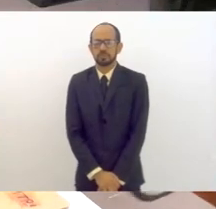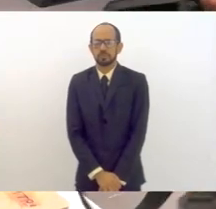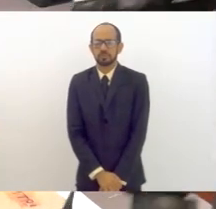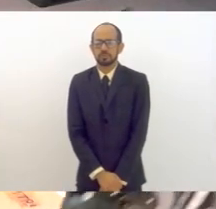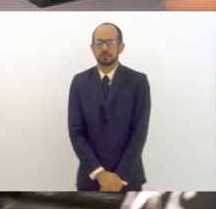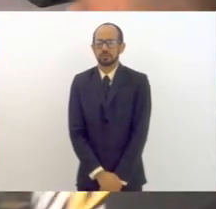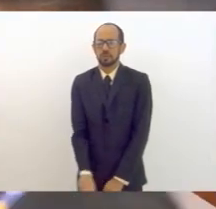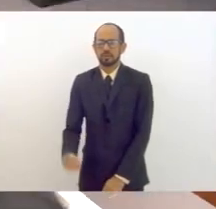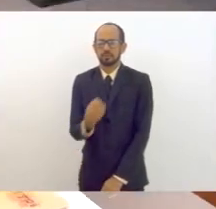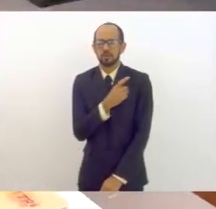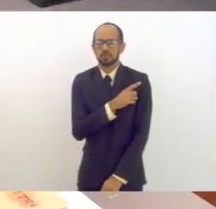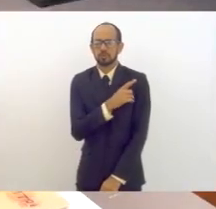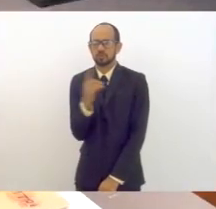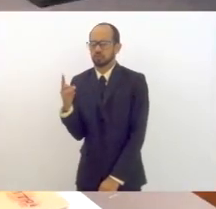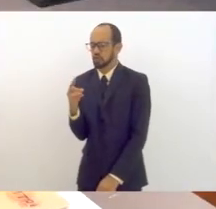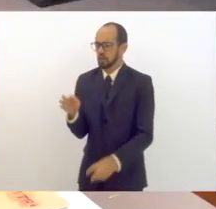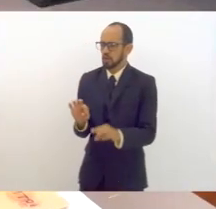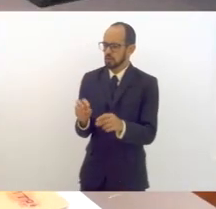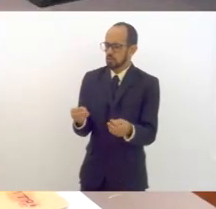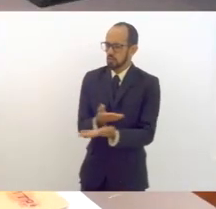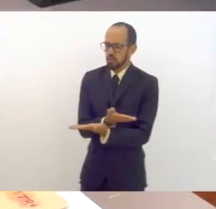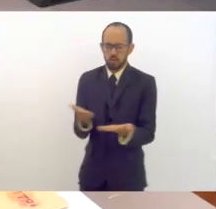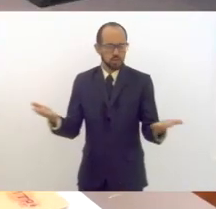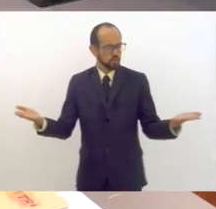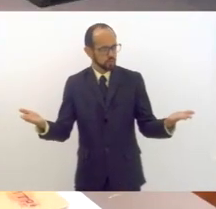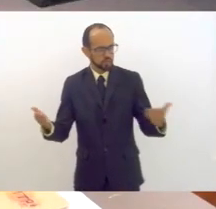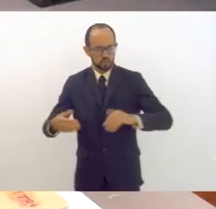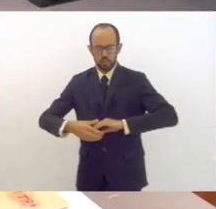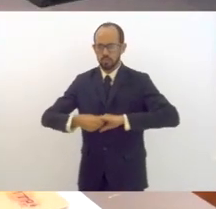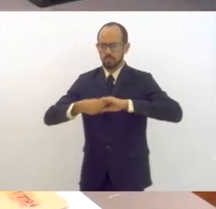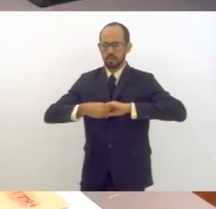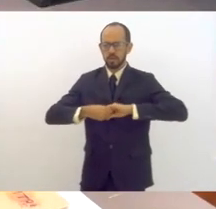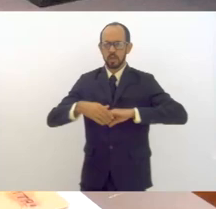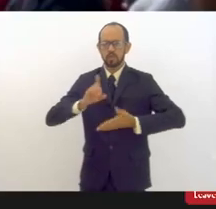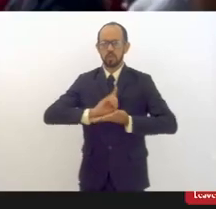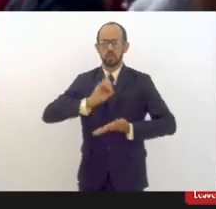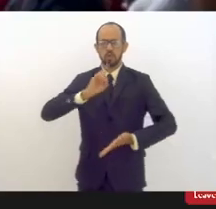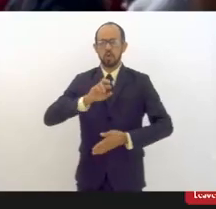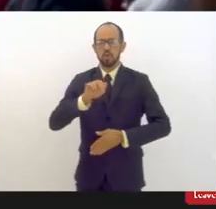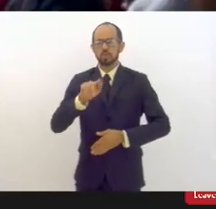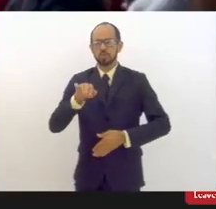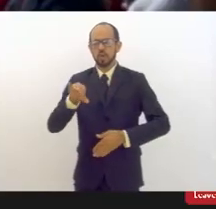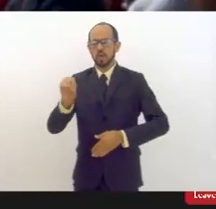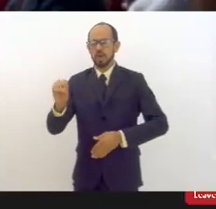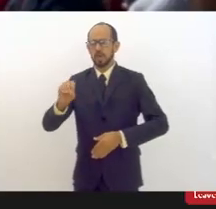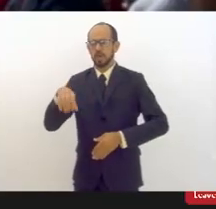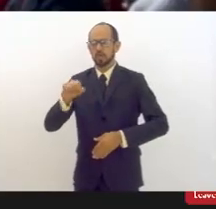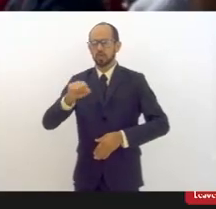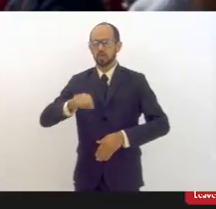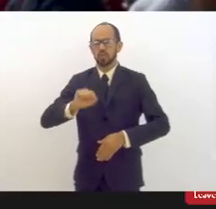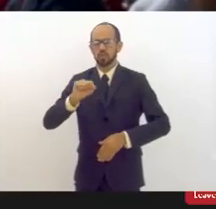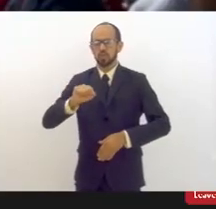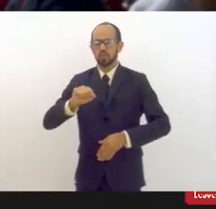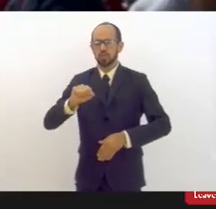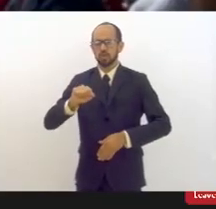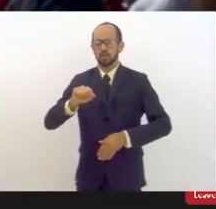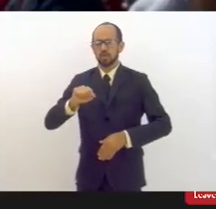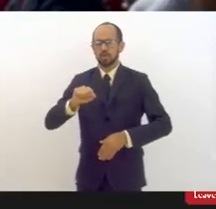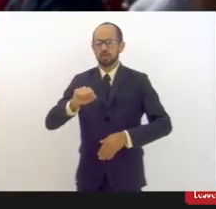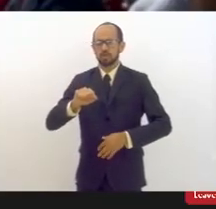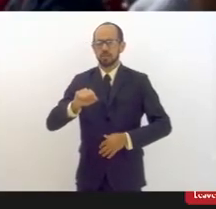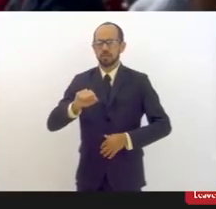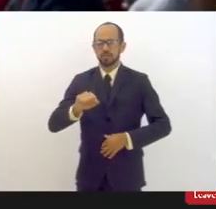Bom dia a todos e todas. Cumprimentar o doutor Rogério, nosso deputado presidente da Comissão de Educação. Doutor